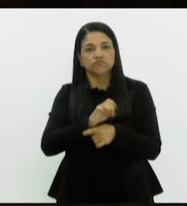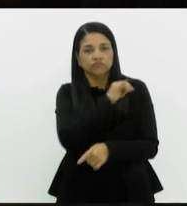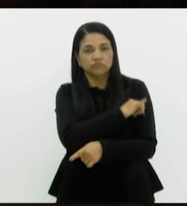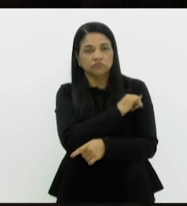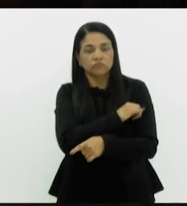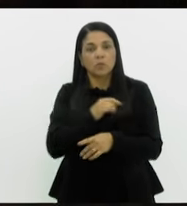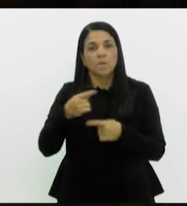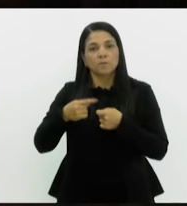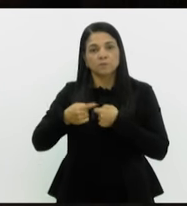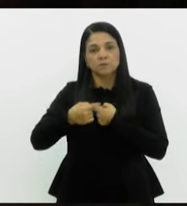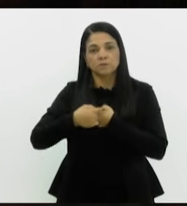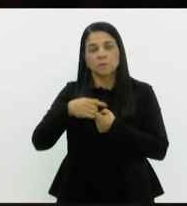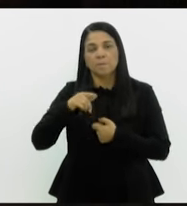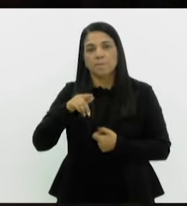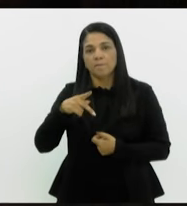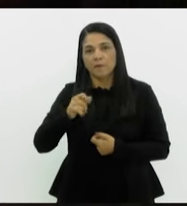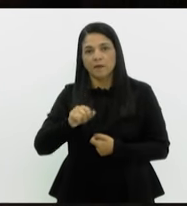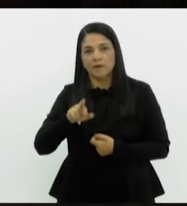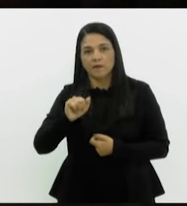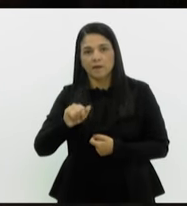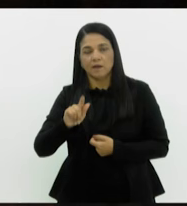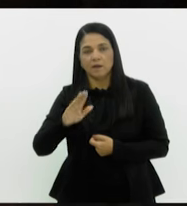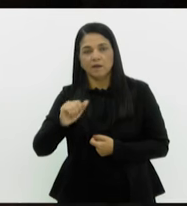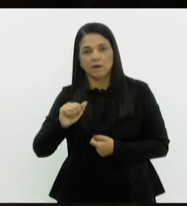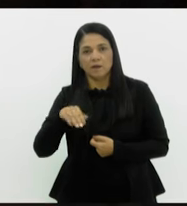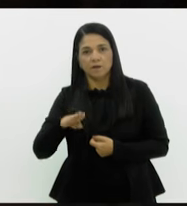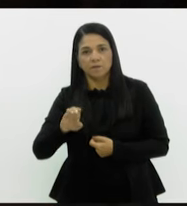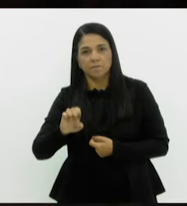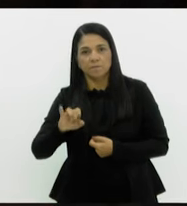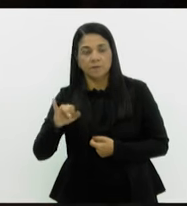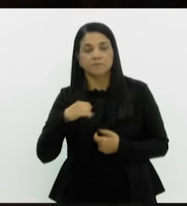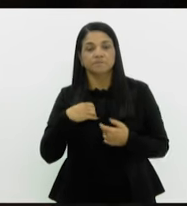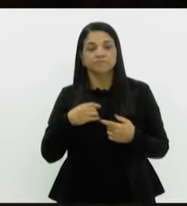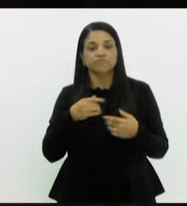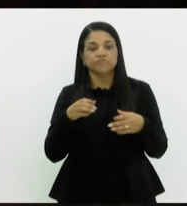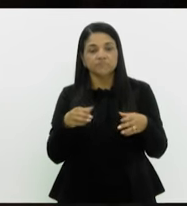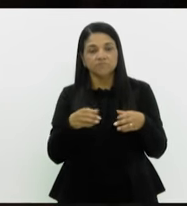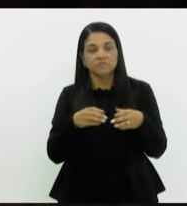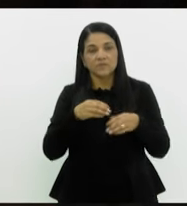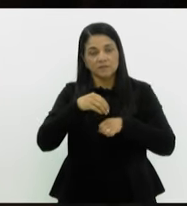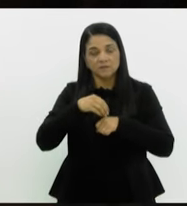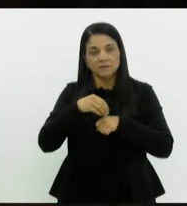Paracambi. Parecer da Comissão de Indicação Legislativa, favorável. Relator,